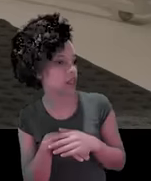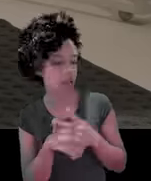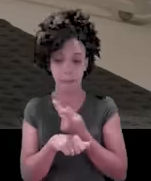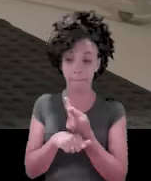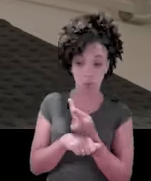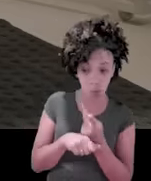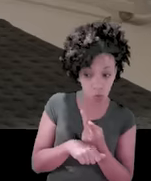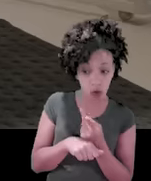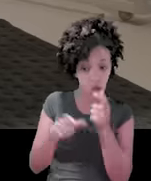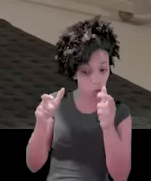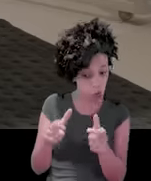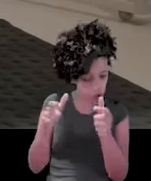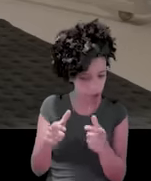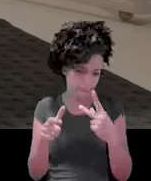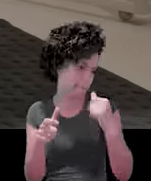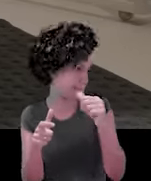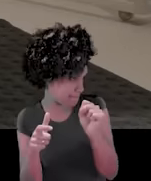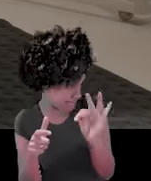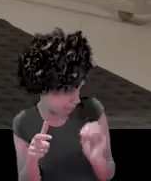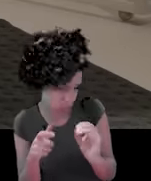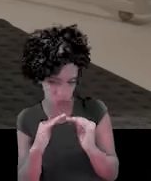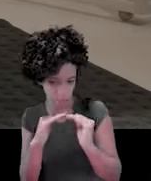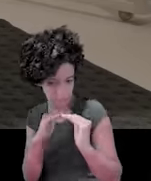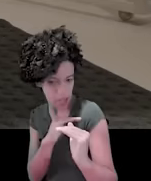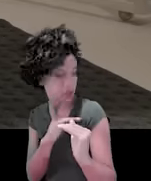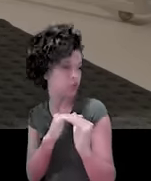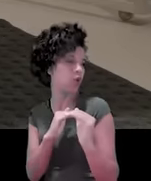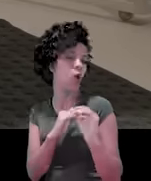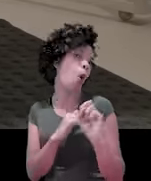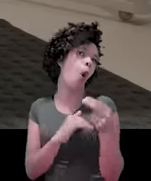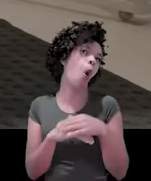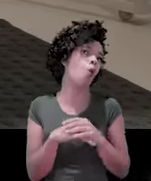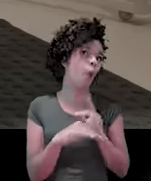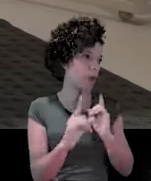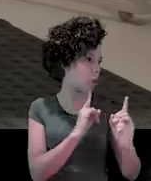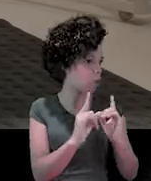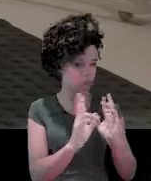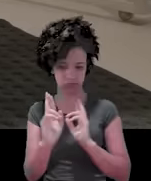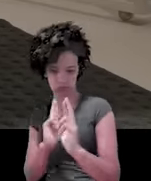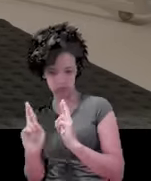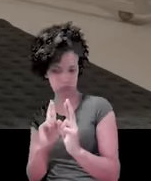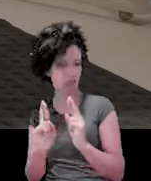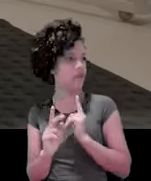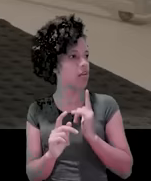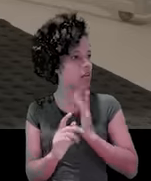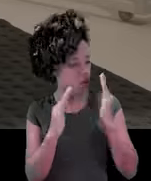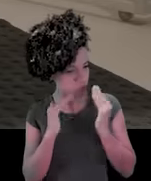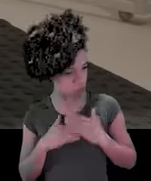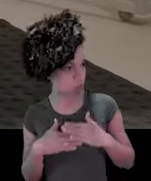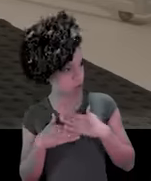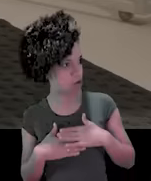procura um pasto procuram uma problema procura uma estrada procura algo que vai Minimizar